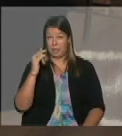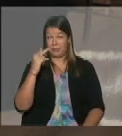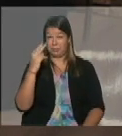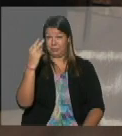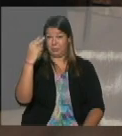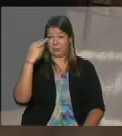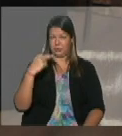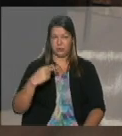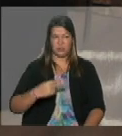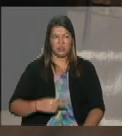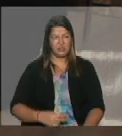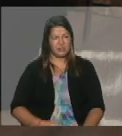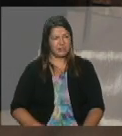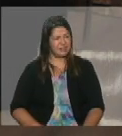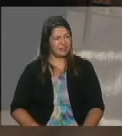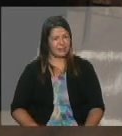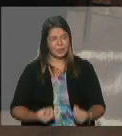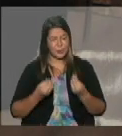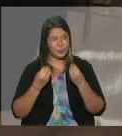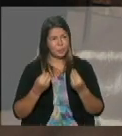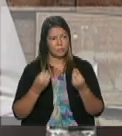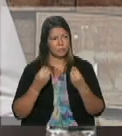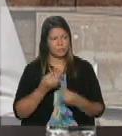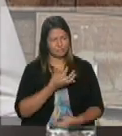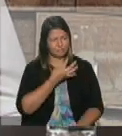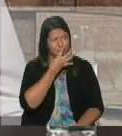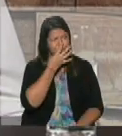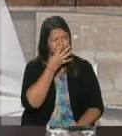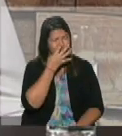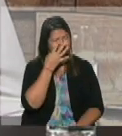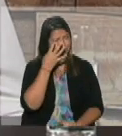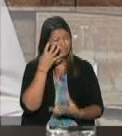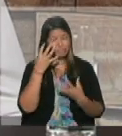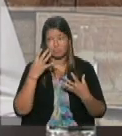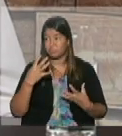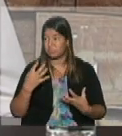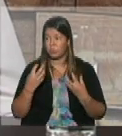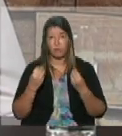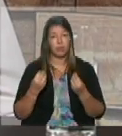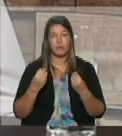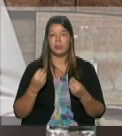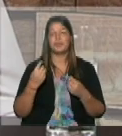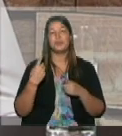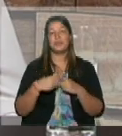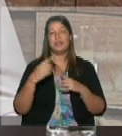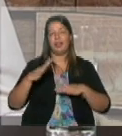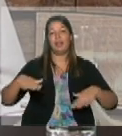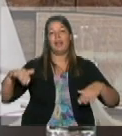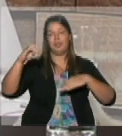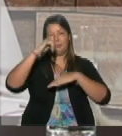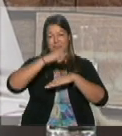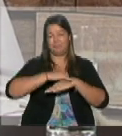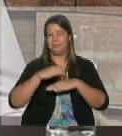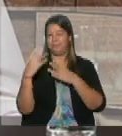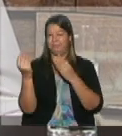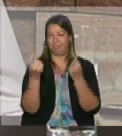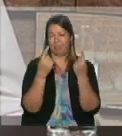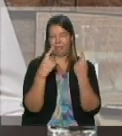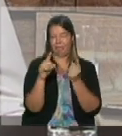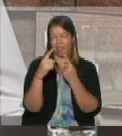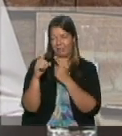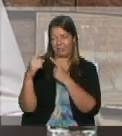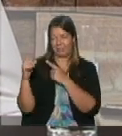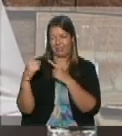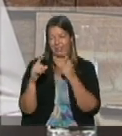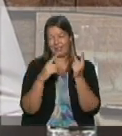Chocado, praticamente. Chocado, foi assim, porque no aeroporto todo mundo fazia gozação com o meu terno. E aí